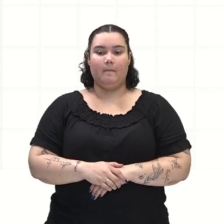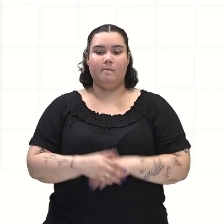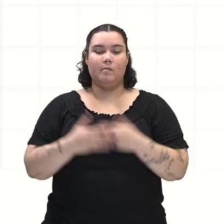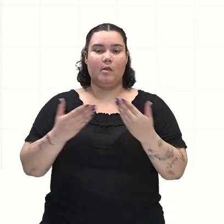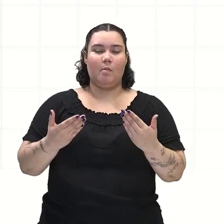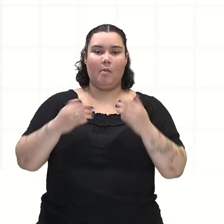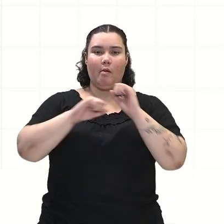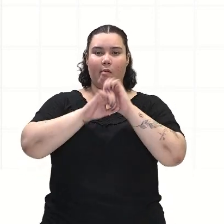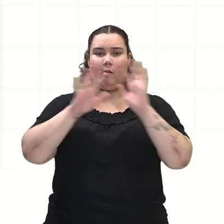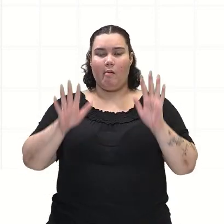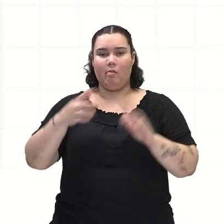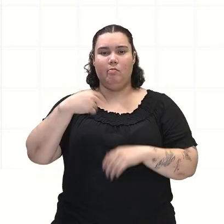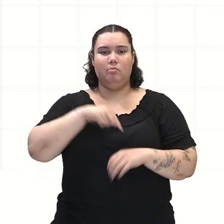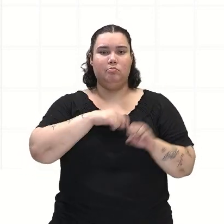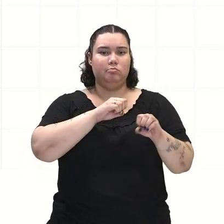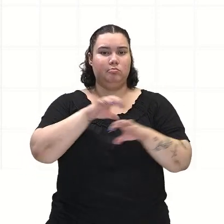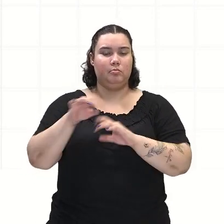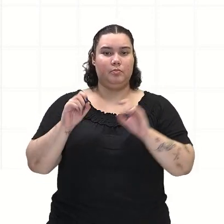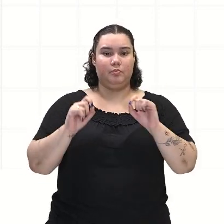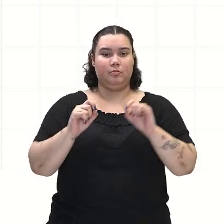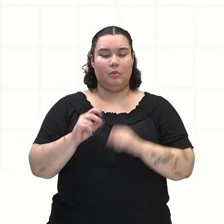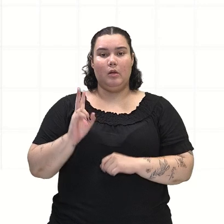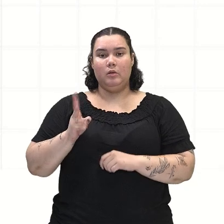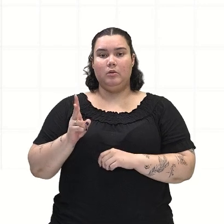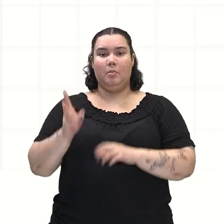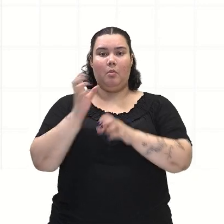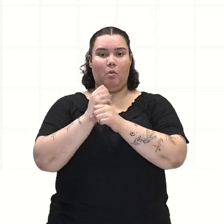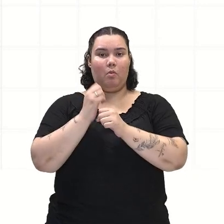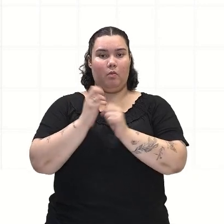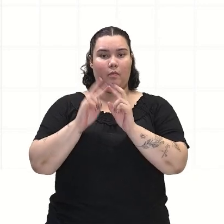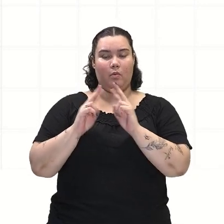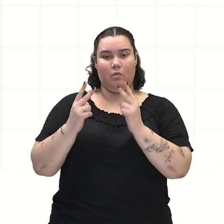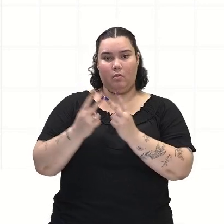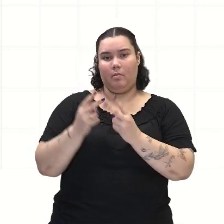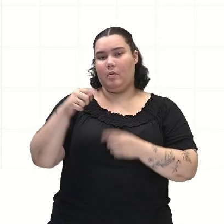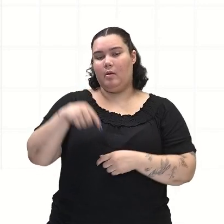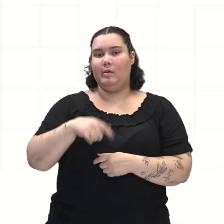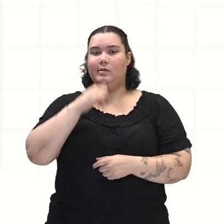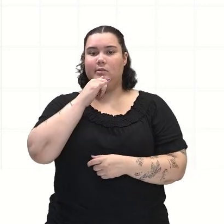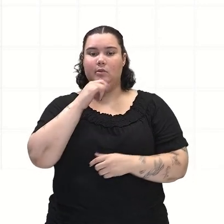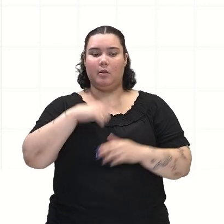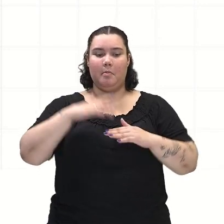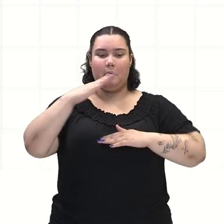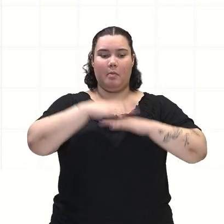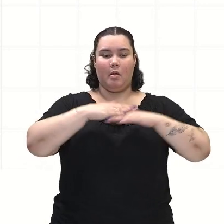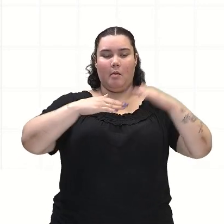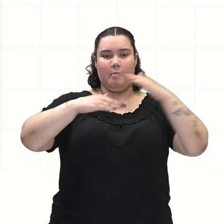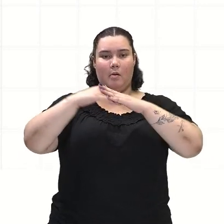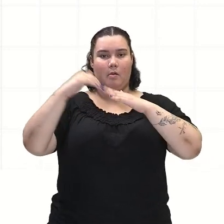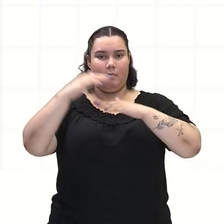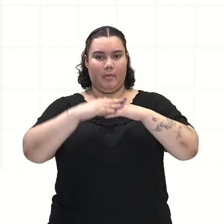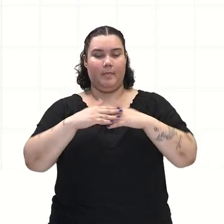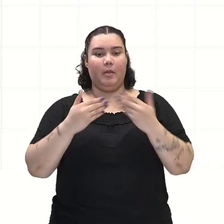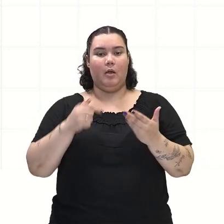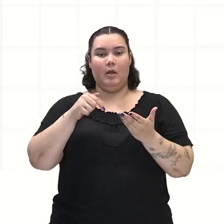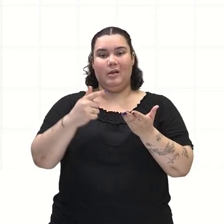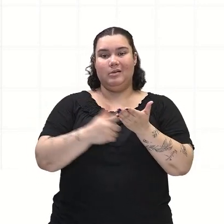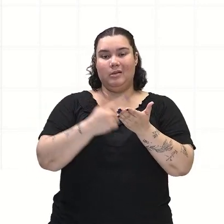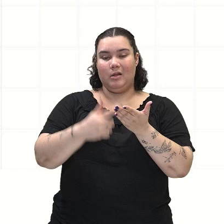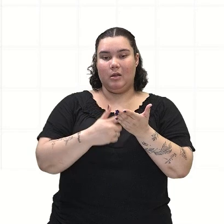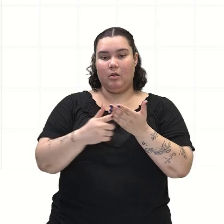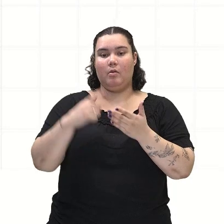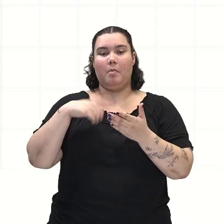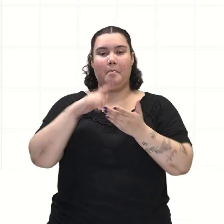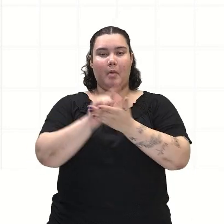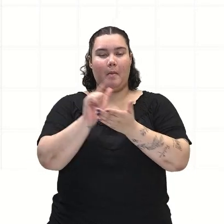claro o que é que a gente está fazendo. Toda vez que eu calculo o volume, é como se eu estivesse empilhando. Nesse caso do livro, eu vou empilhando folha